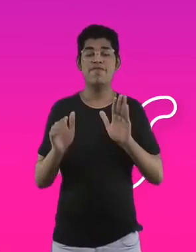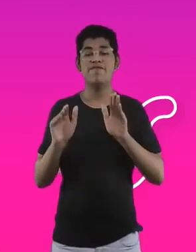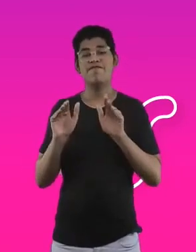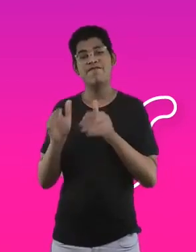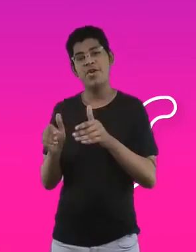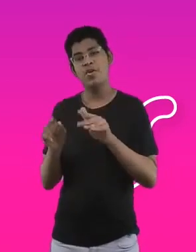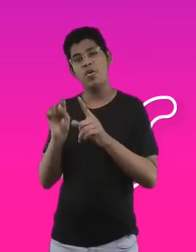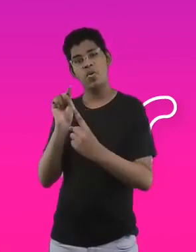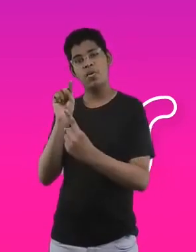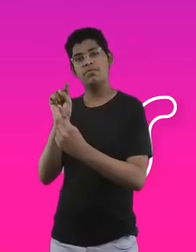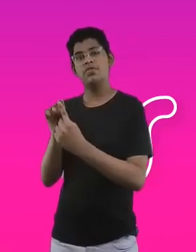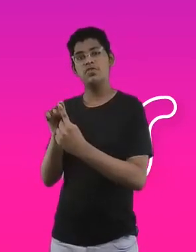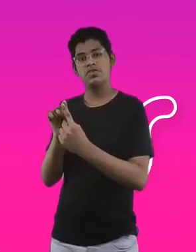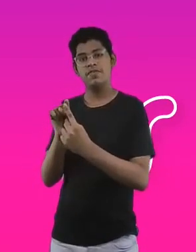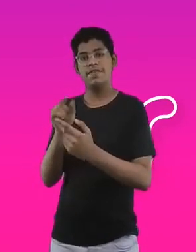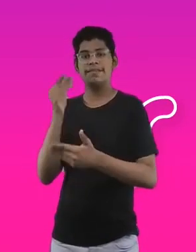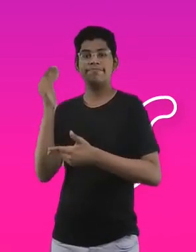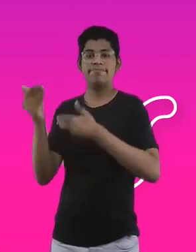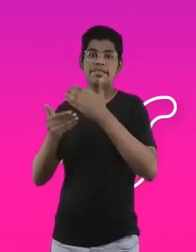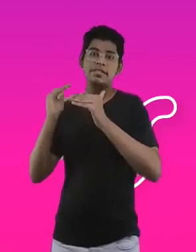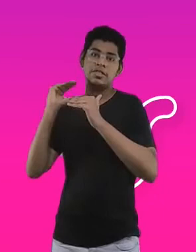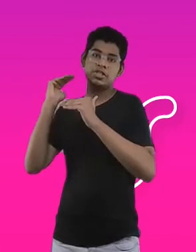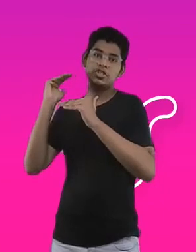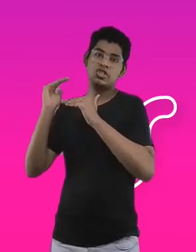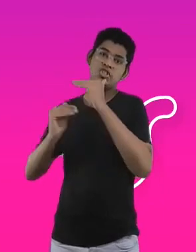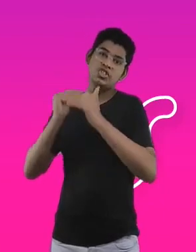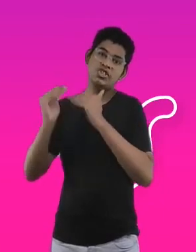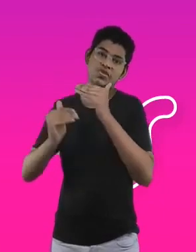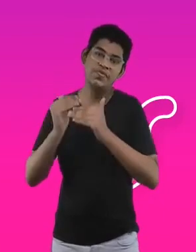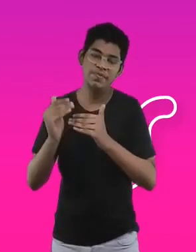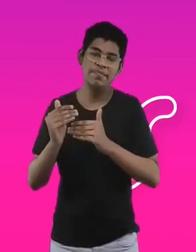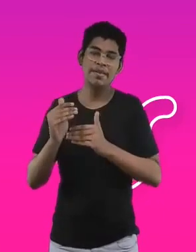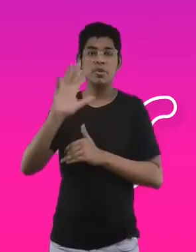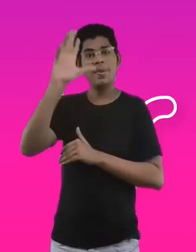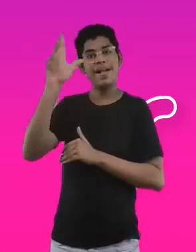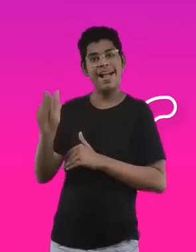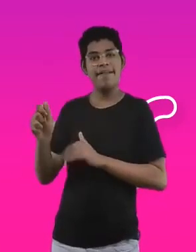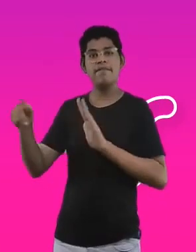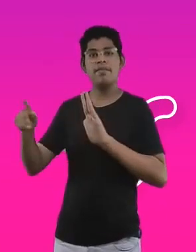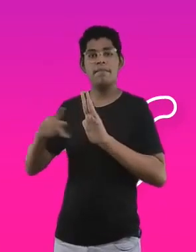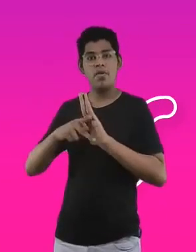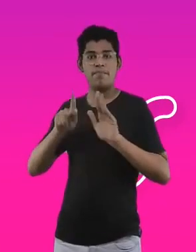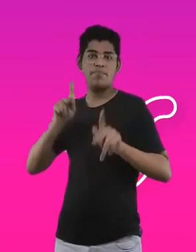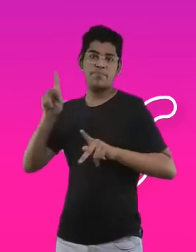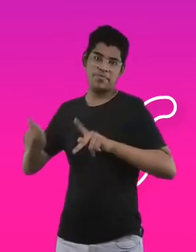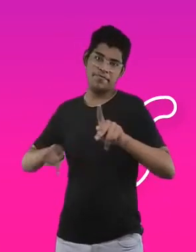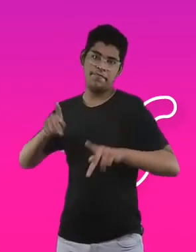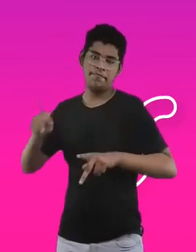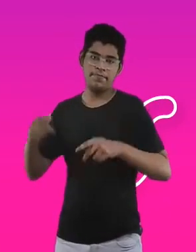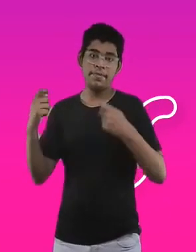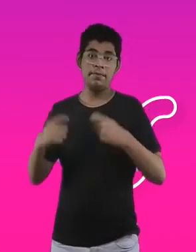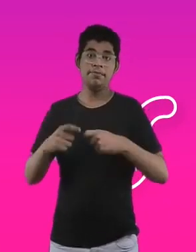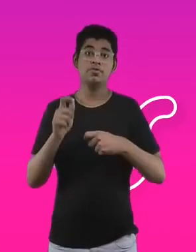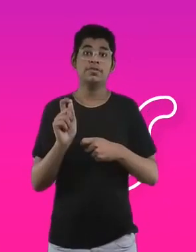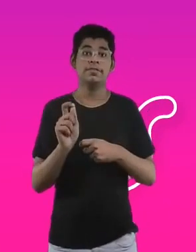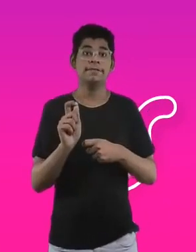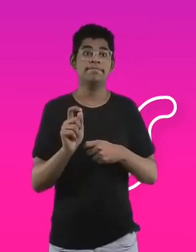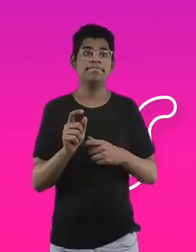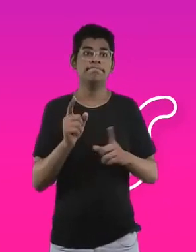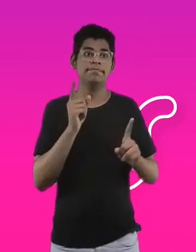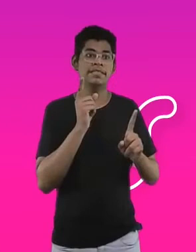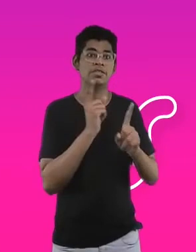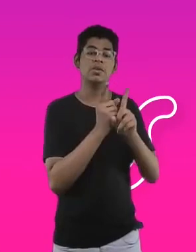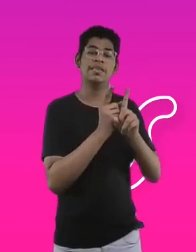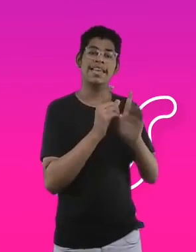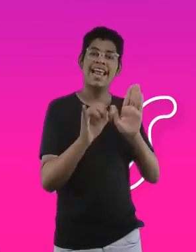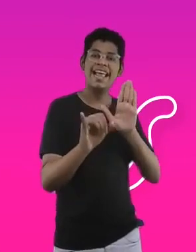povo africano em si, né? Ou seja, nós precisamos também encontrar essa identidade como povo